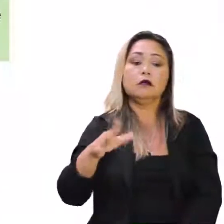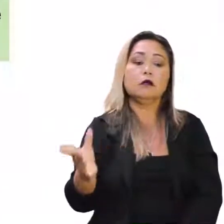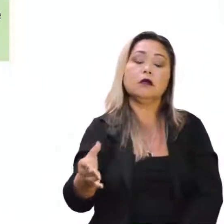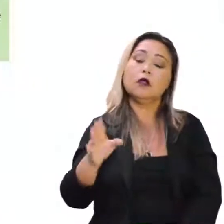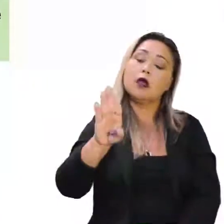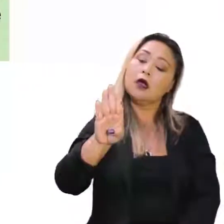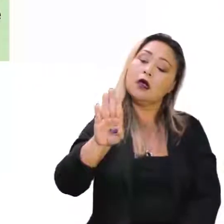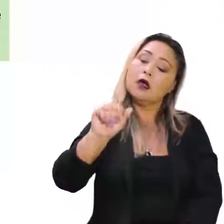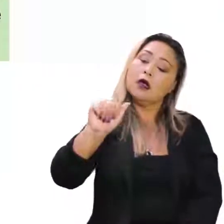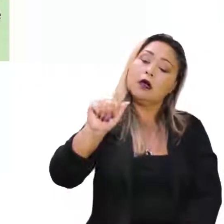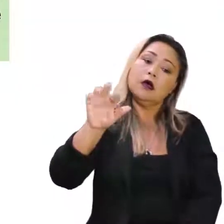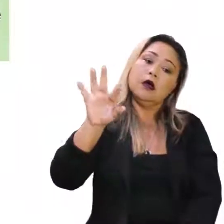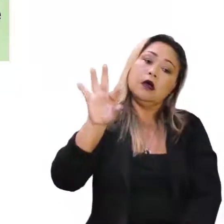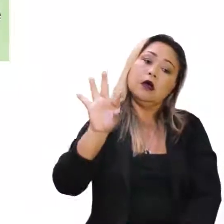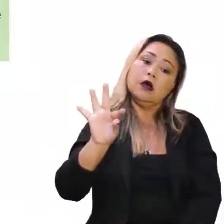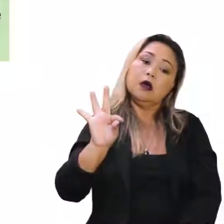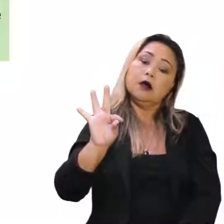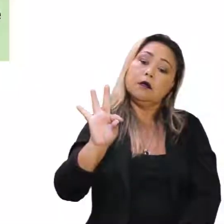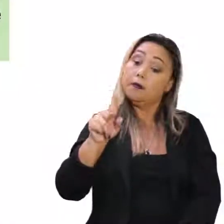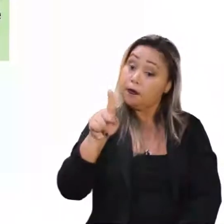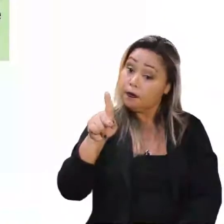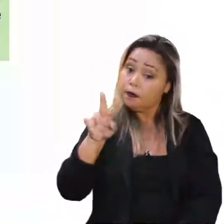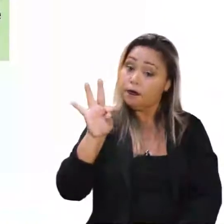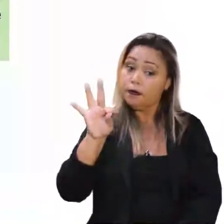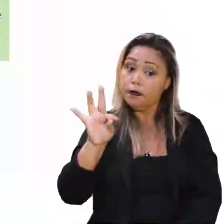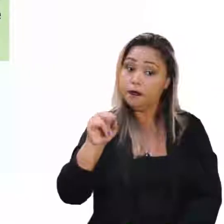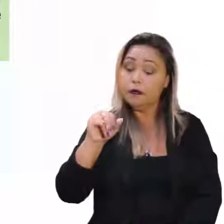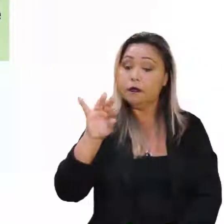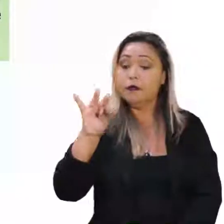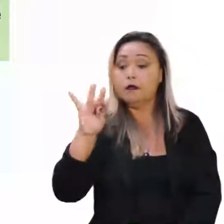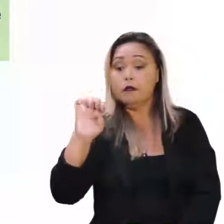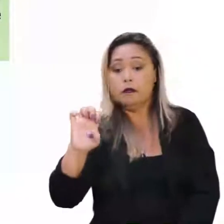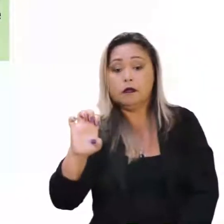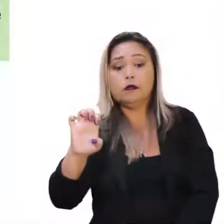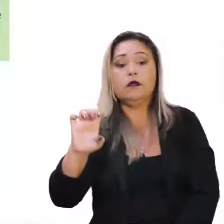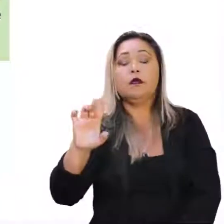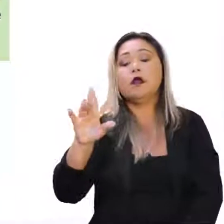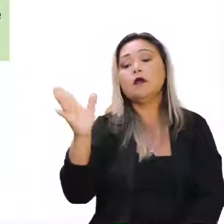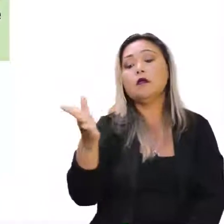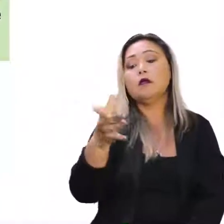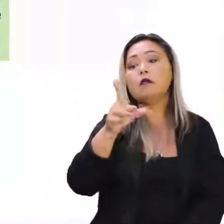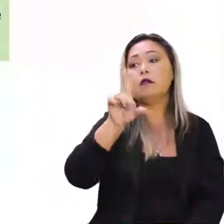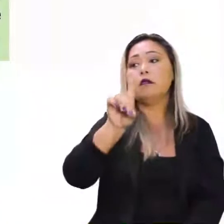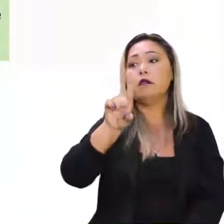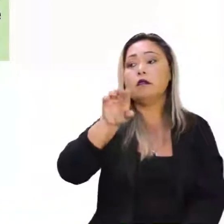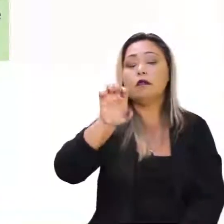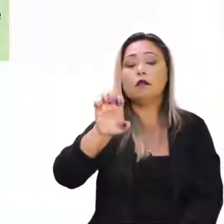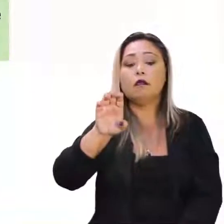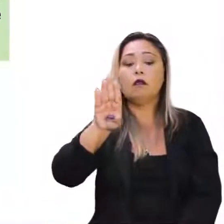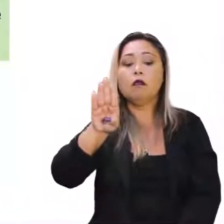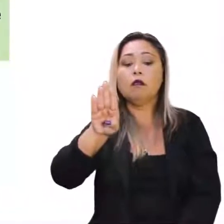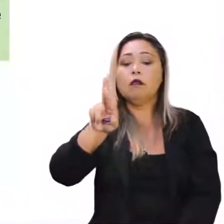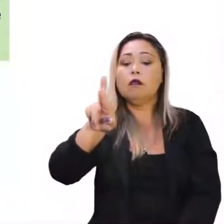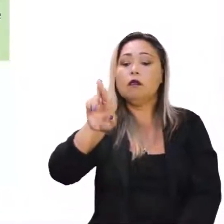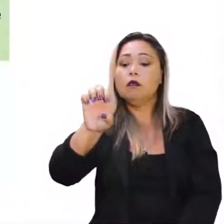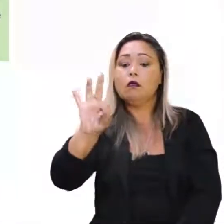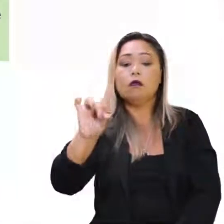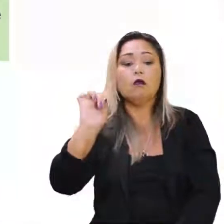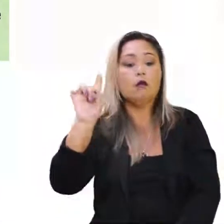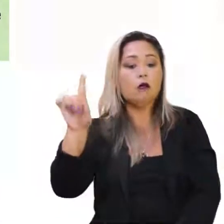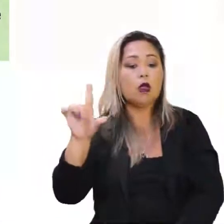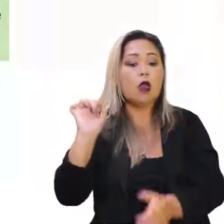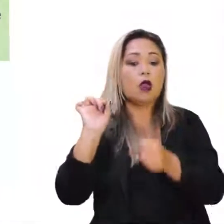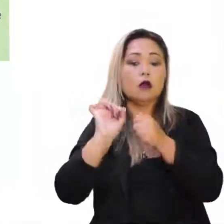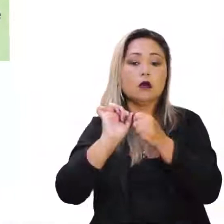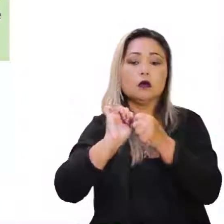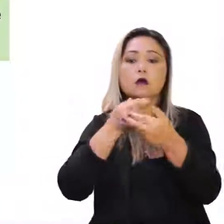um artista muito importante, executou muitos trabalhos relacionados a datas e fatos comemorativos da monarquia, como as